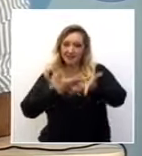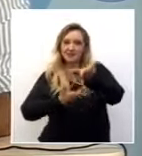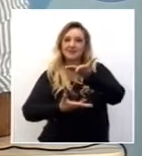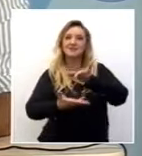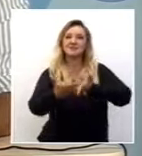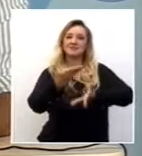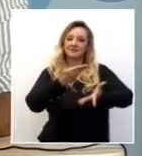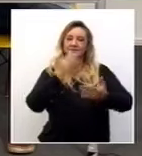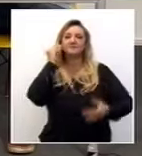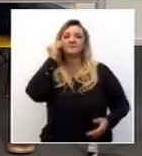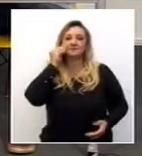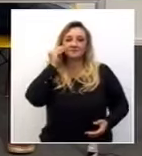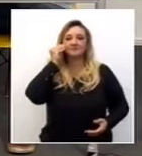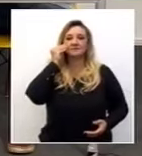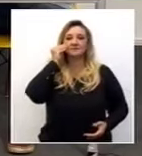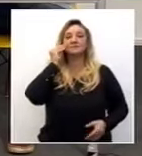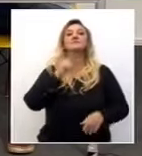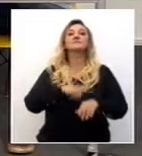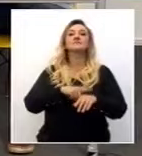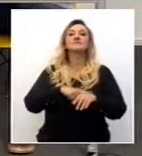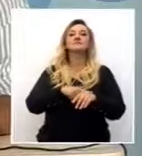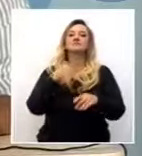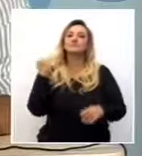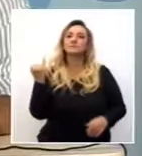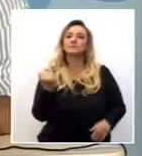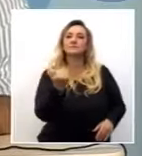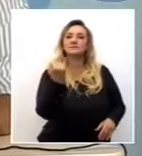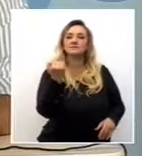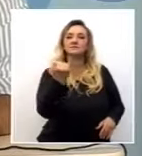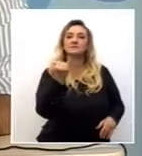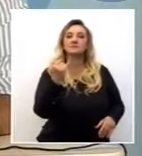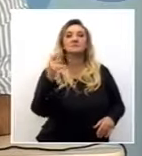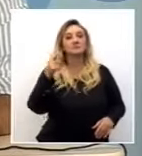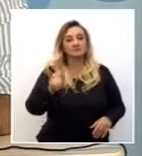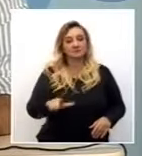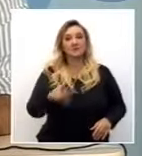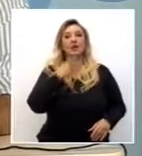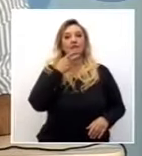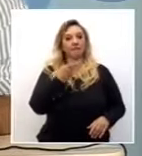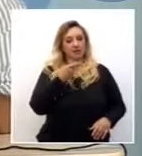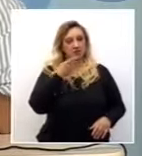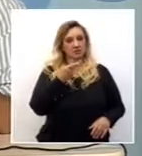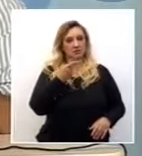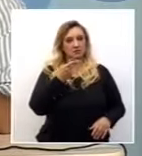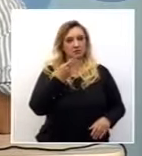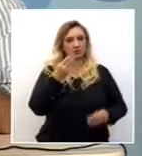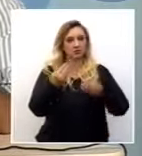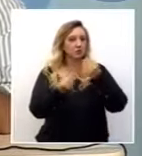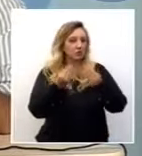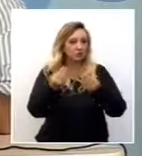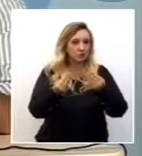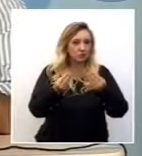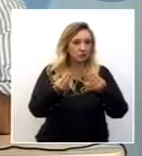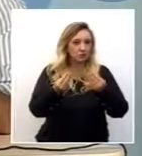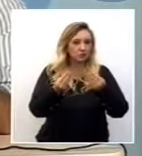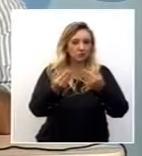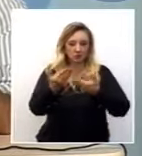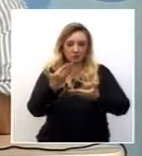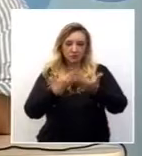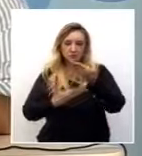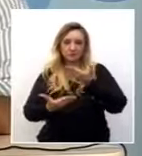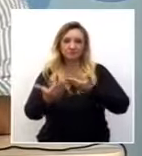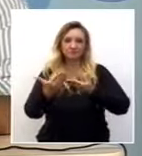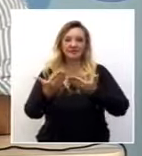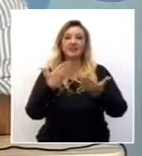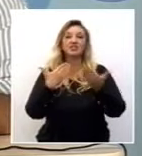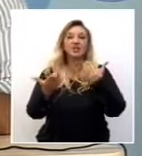de experiências, Sim. Um momento muito rico. Mais uma vez eu friso, corram as interações no